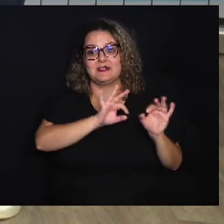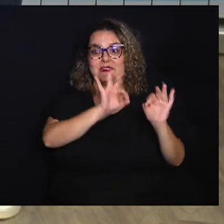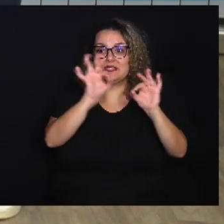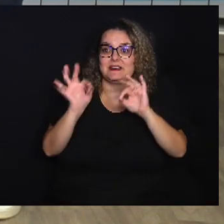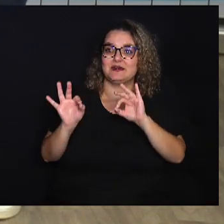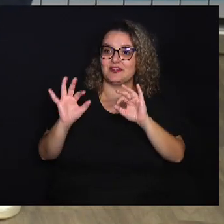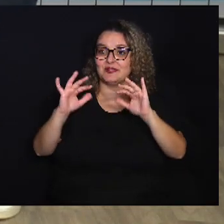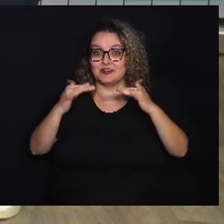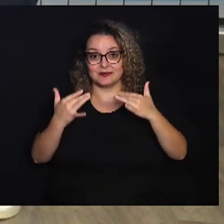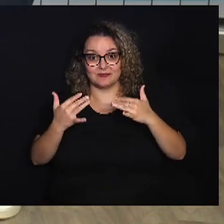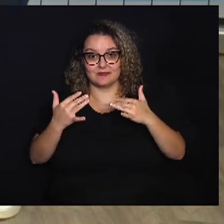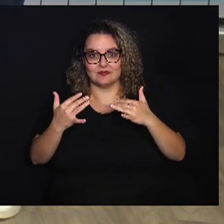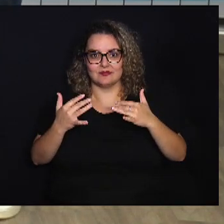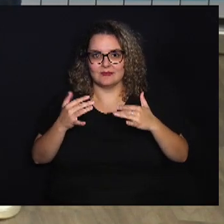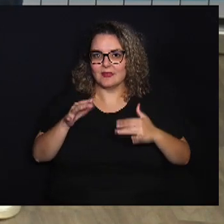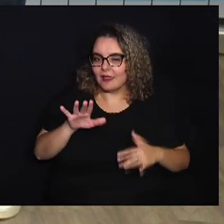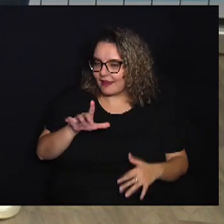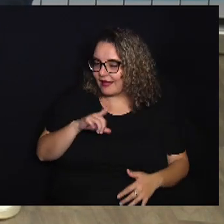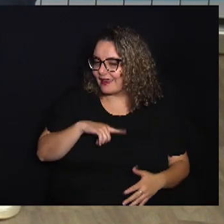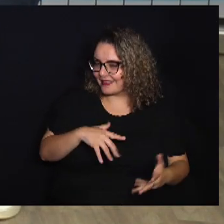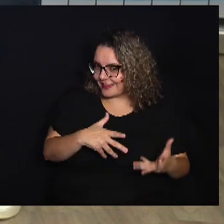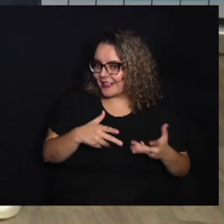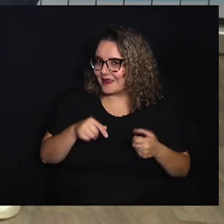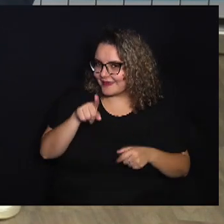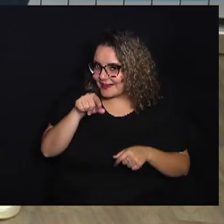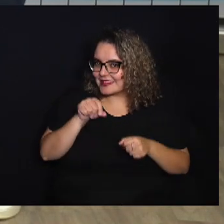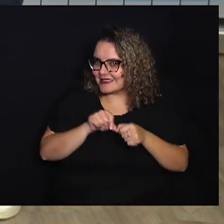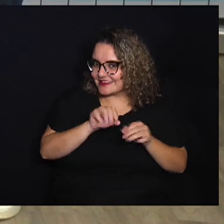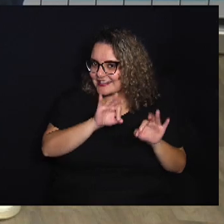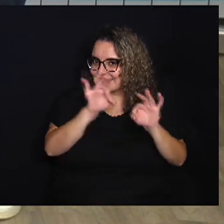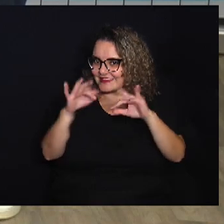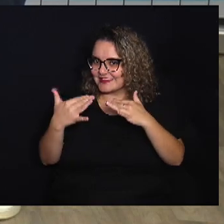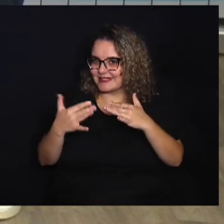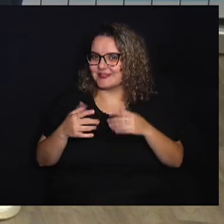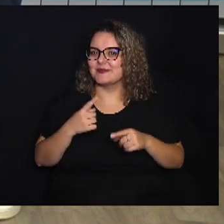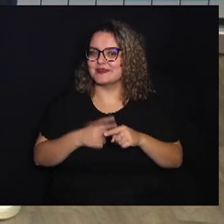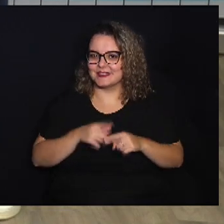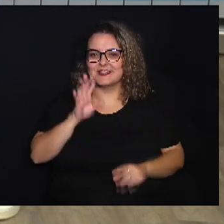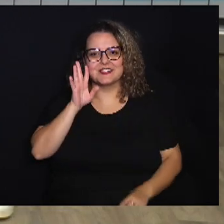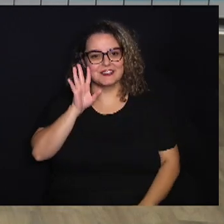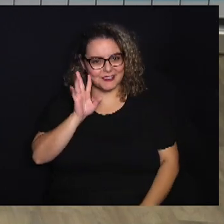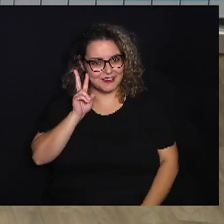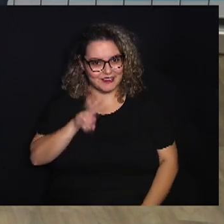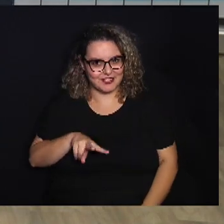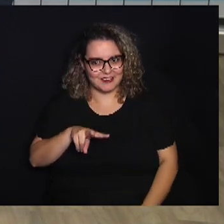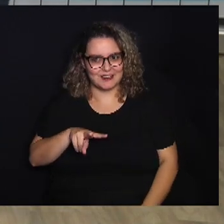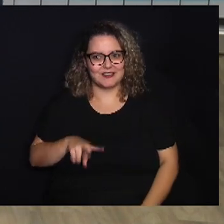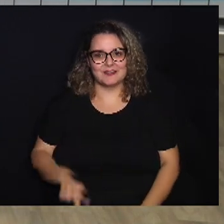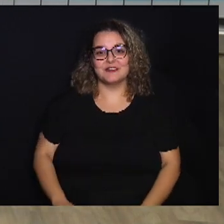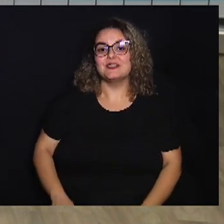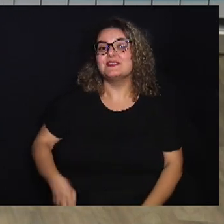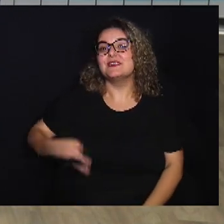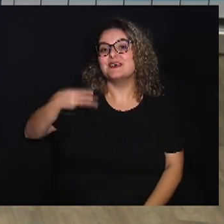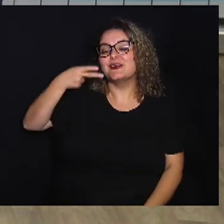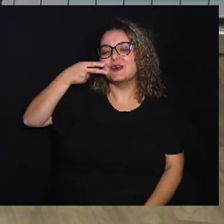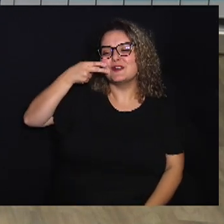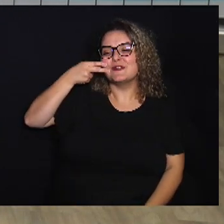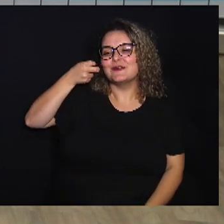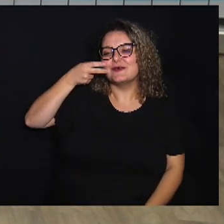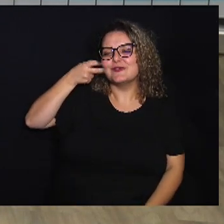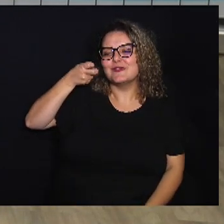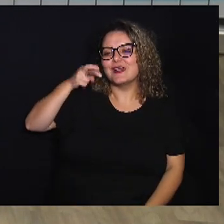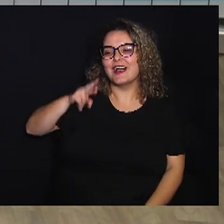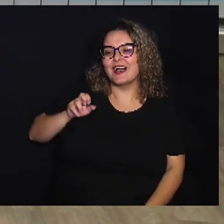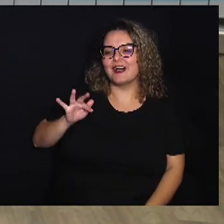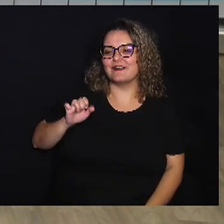companhia, pela sua audiência. E eu tenho um convite a fazer a você que está nos acompanhando, porque você já viu aí na sua tela, Rafael Turati está nos